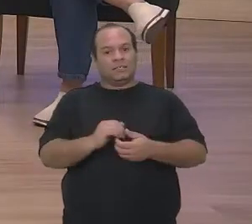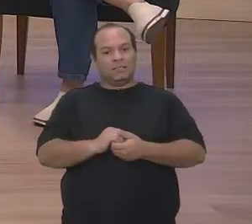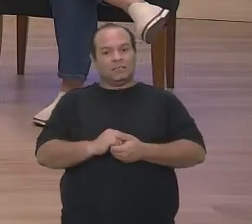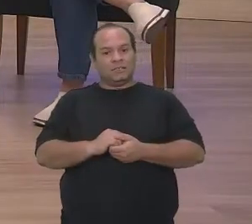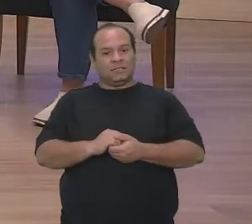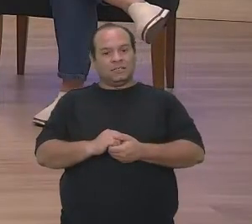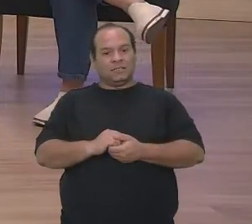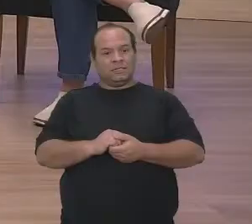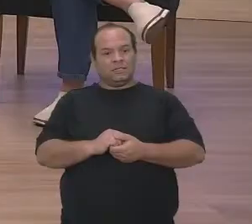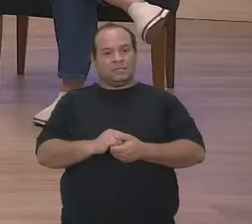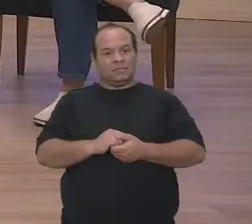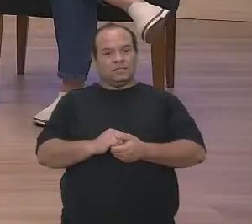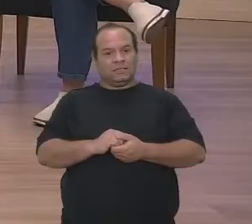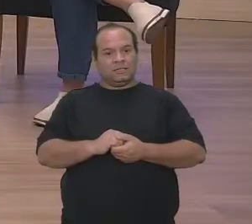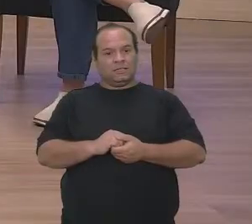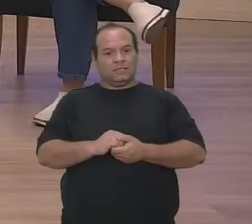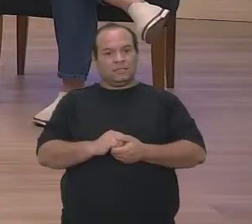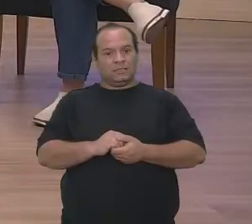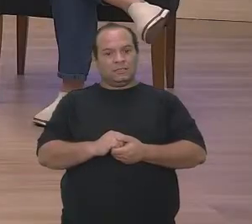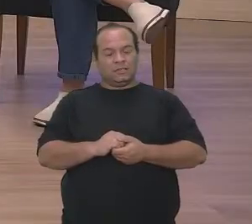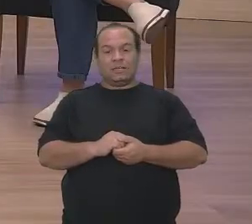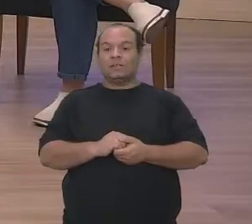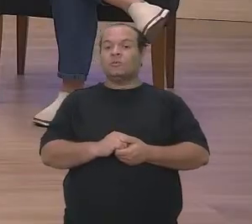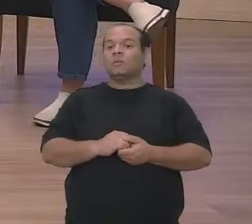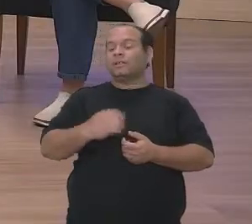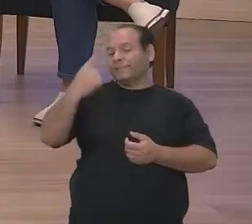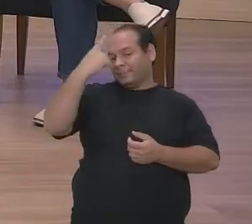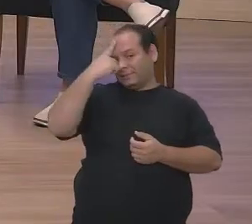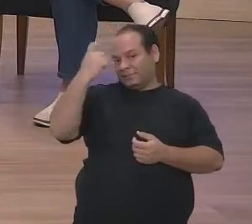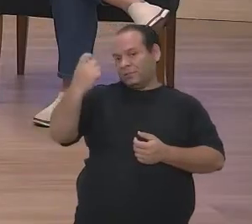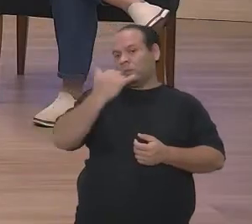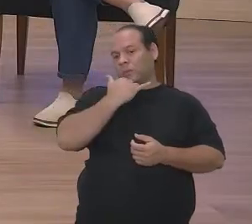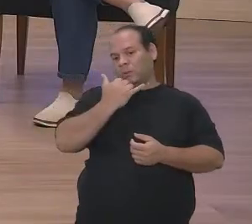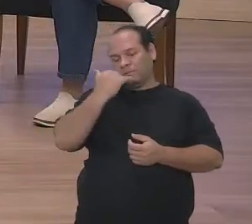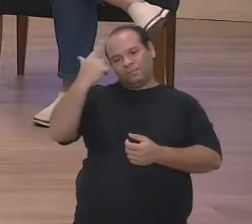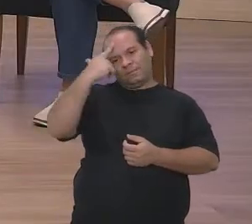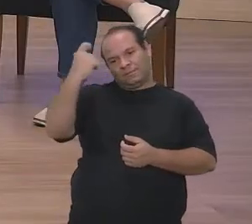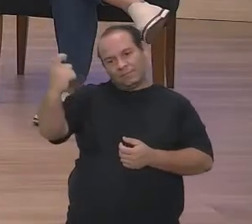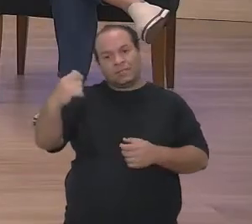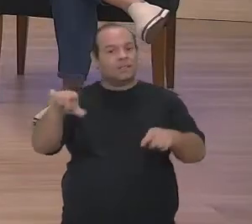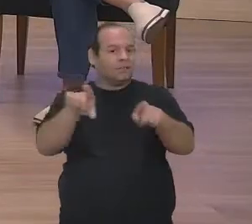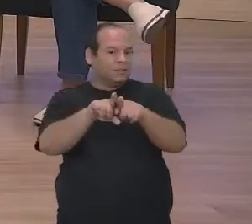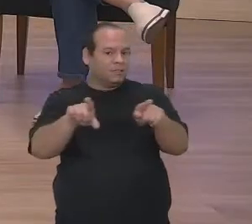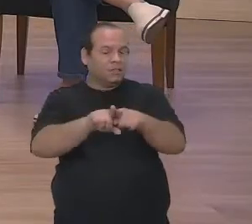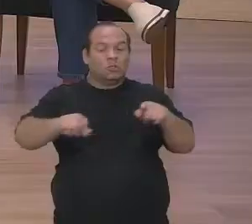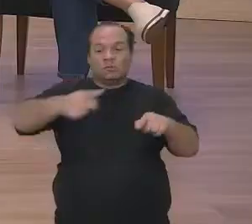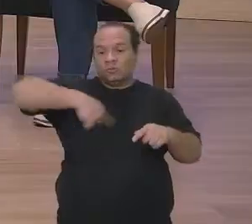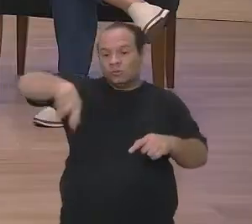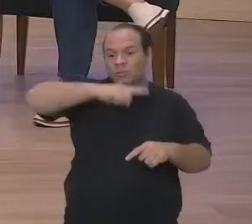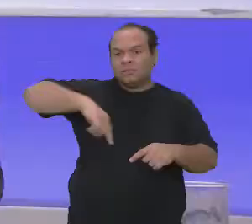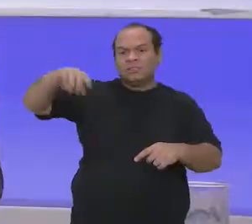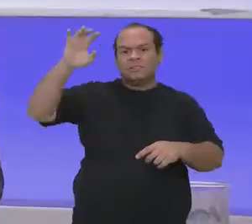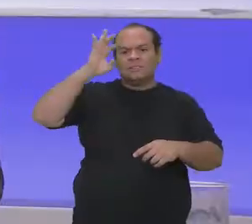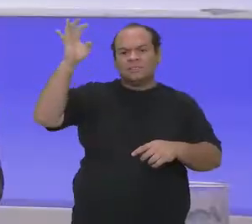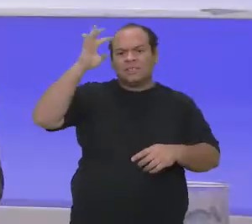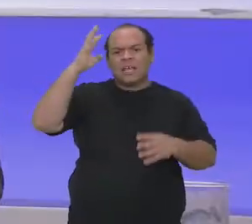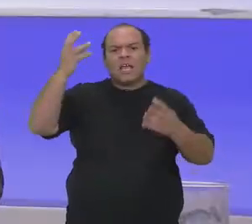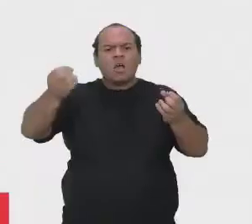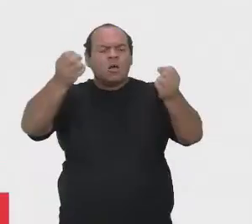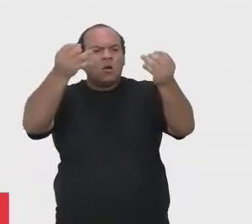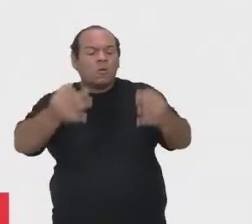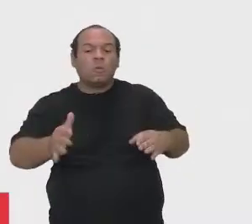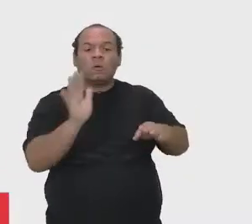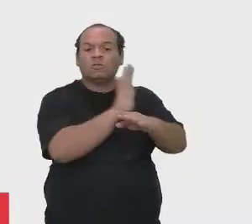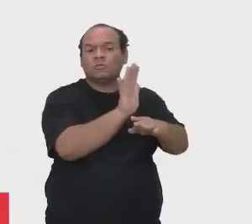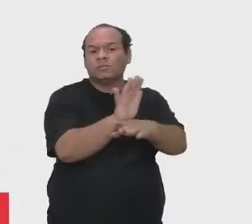um. Não é isso? A ideia aqui também, perdão, é a gente pensar em como abordar uma temática de